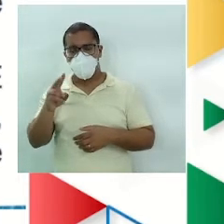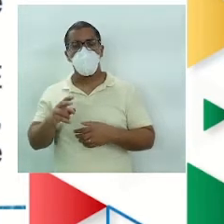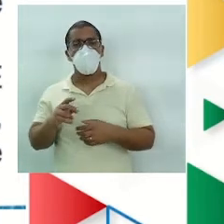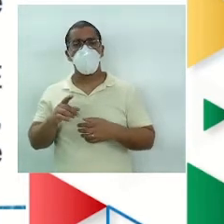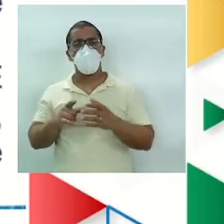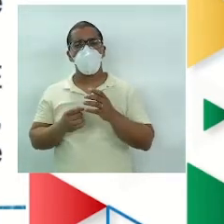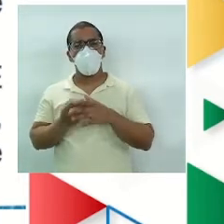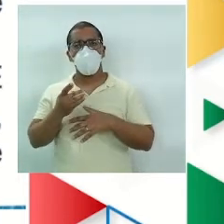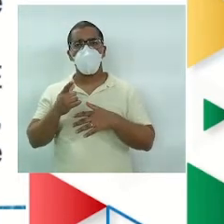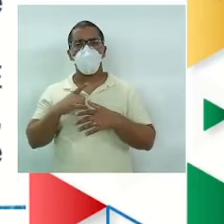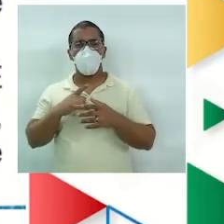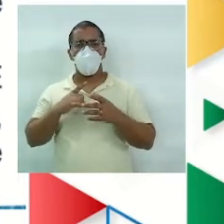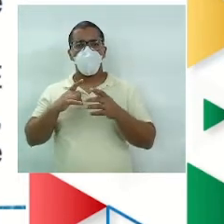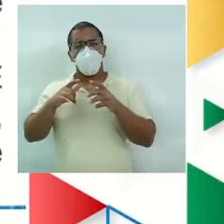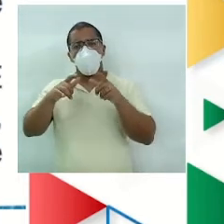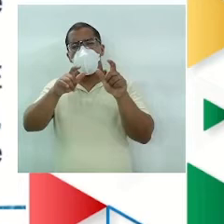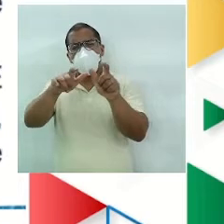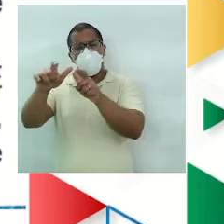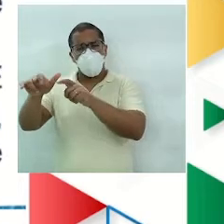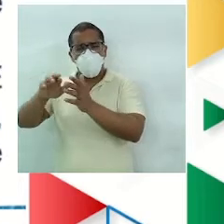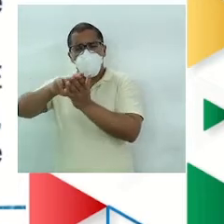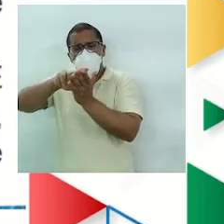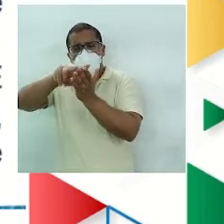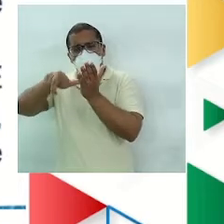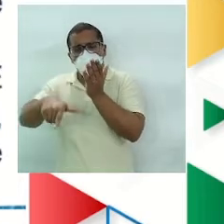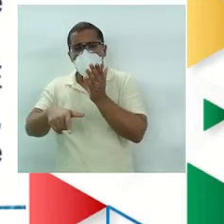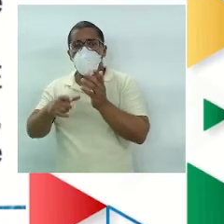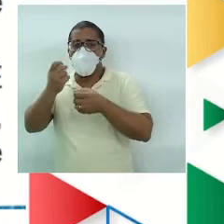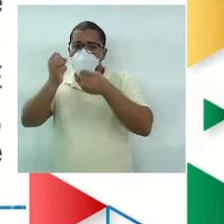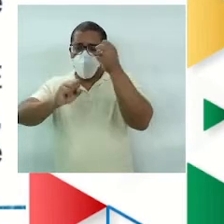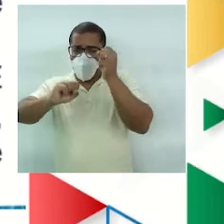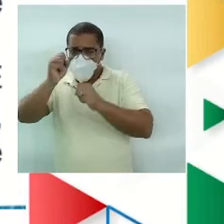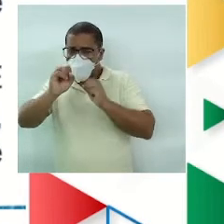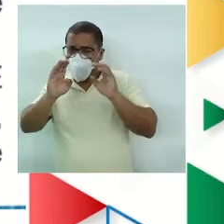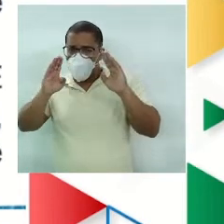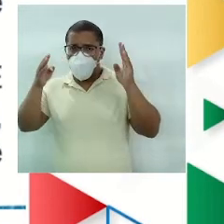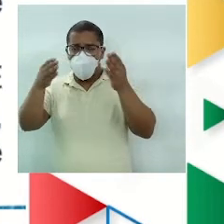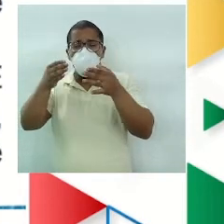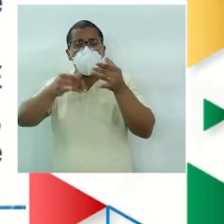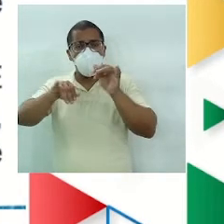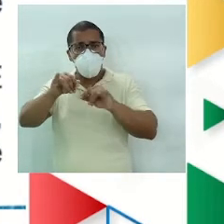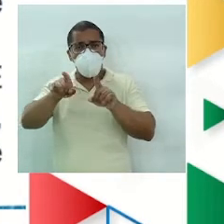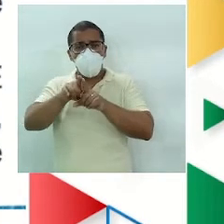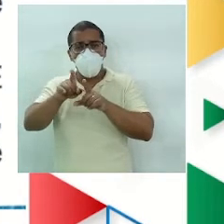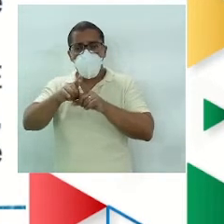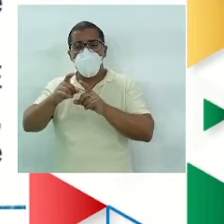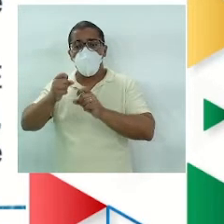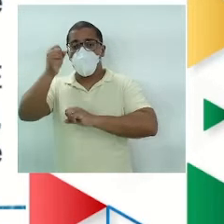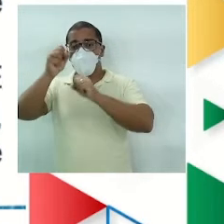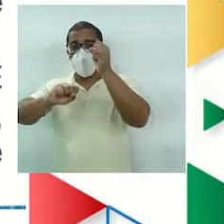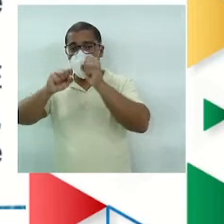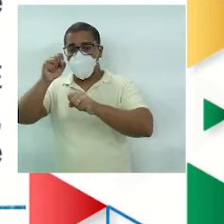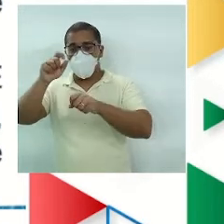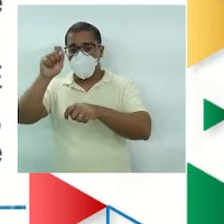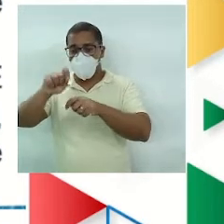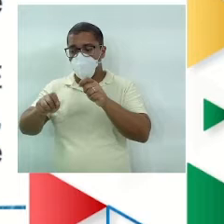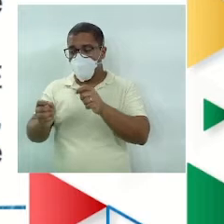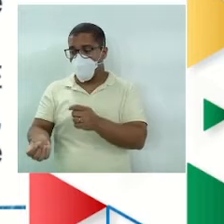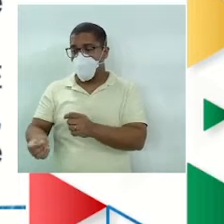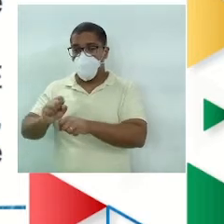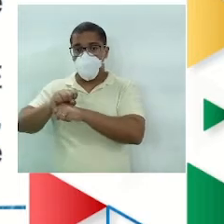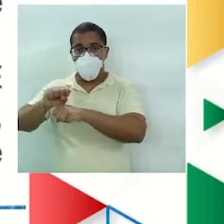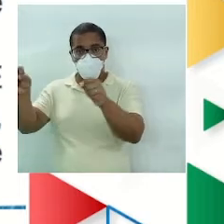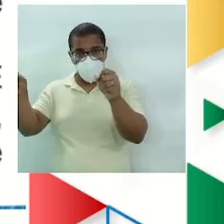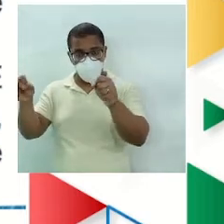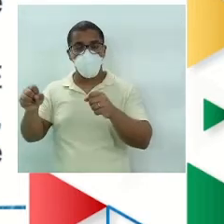estufas, caldeiras, incineradores e pela indústria química e pela indústria de explosivos. Tá certo? Já